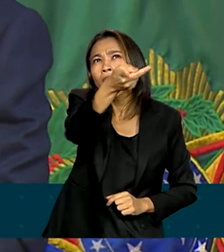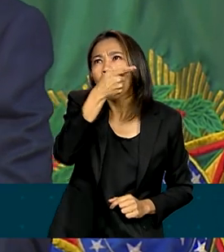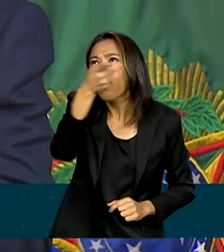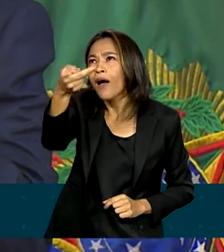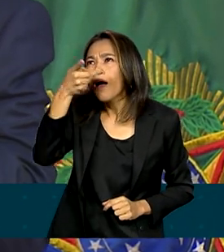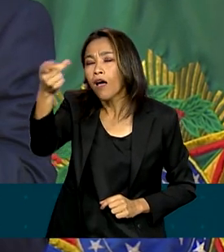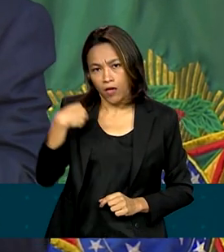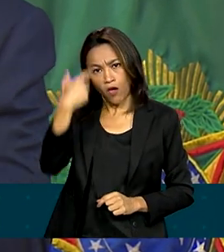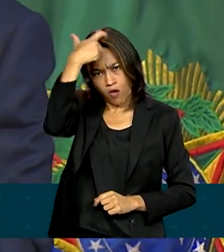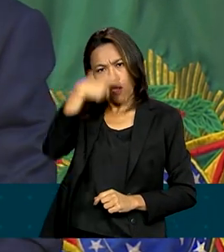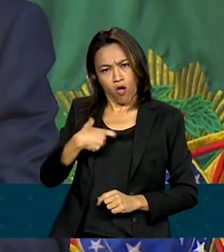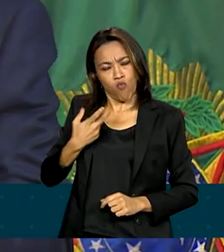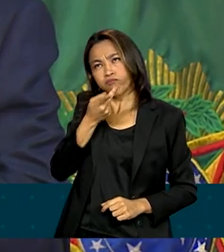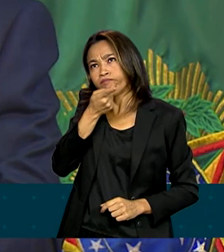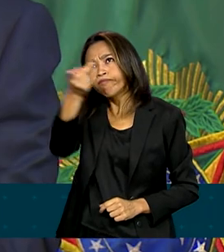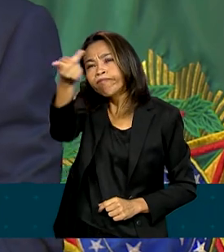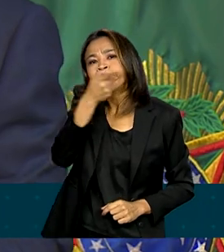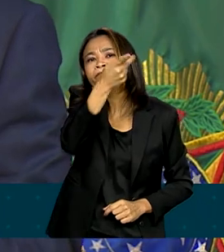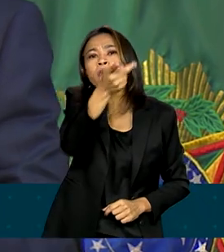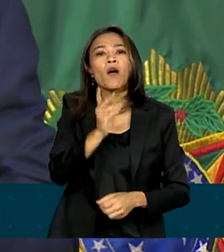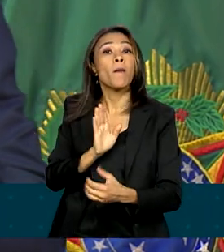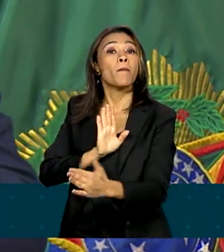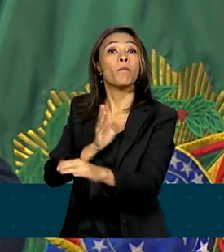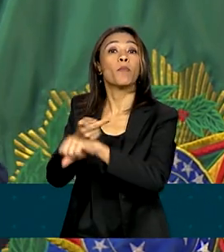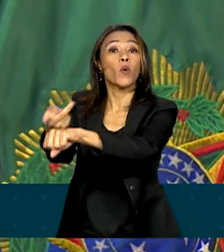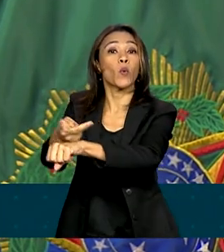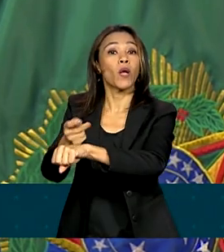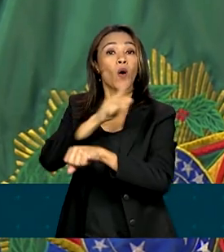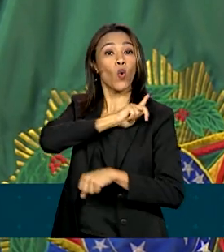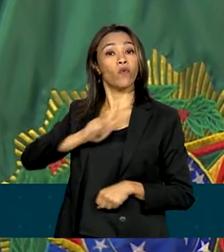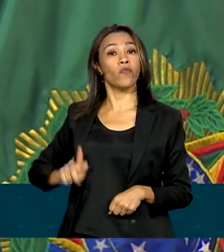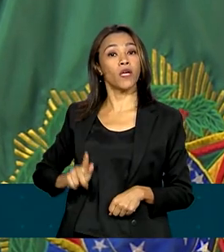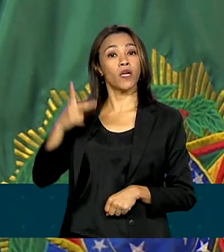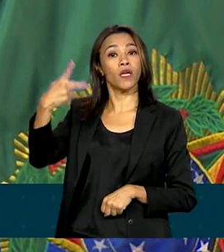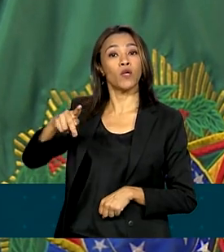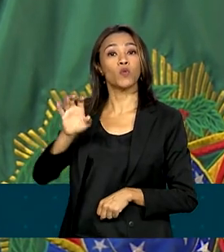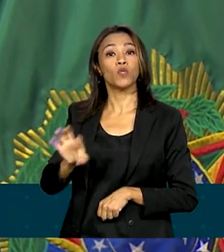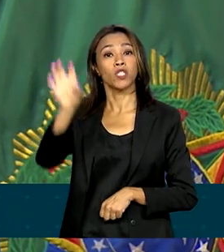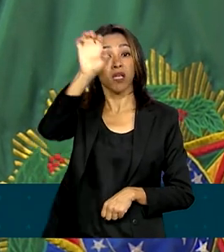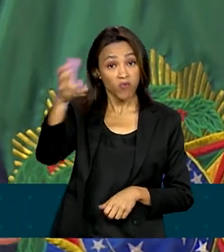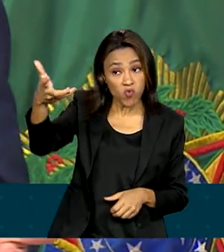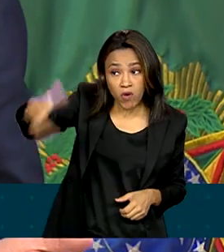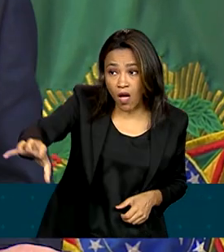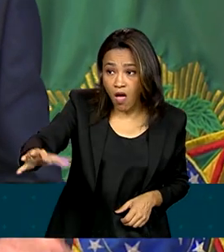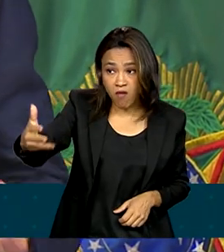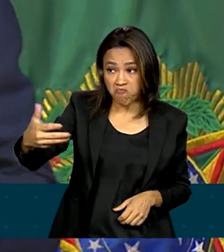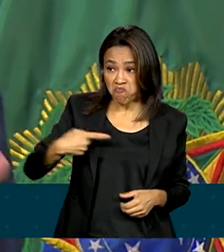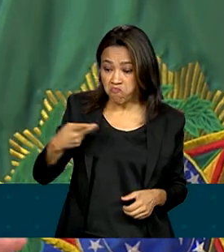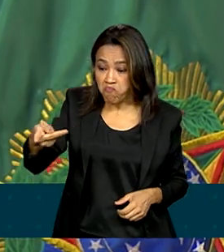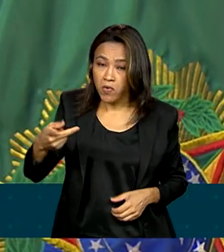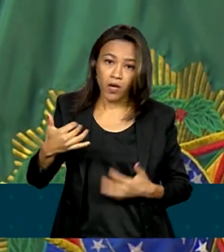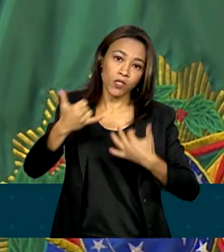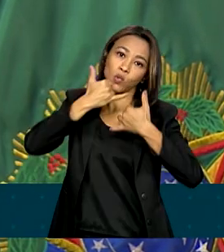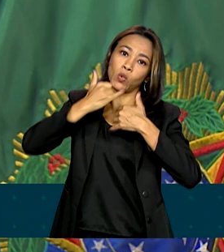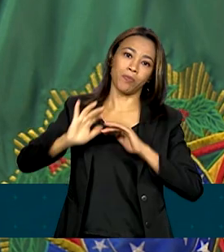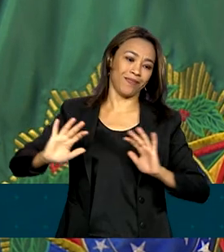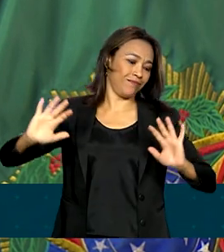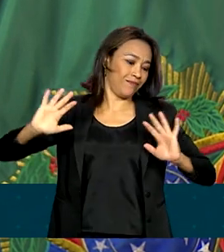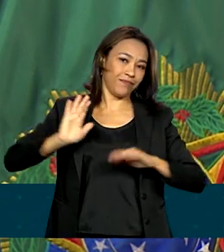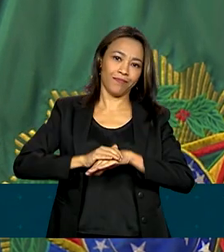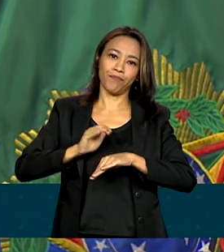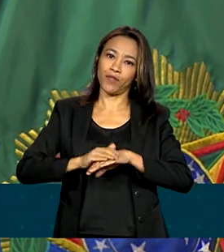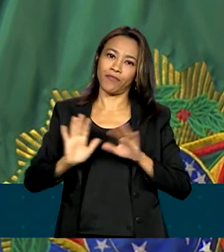visitar o gabinete do governador, a não ser que ele não queira. Se ele não quiser, também eu não posso fazer nada, não tem